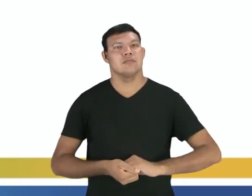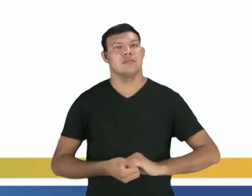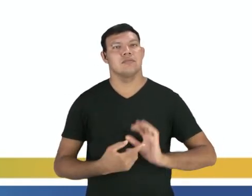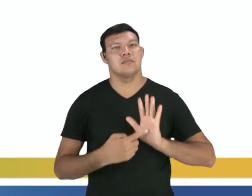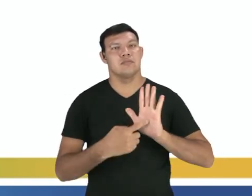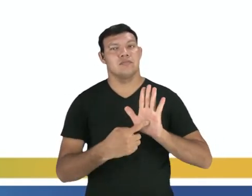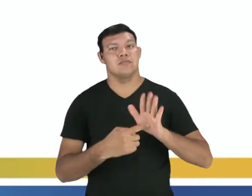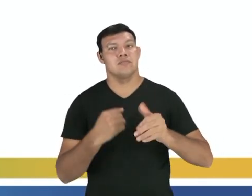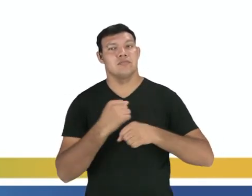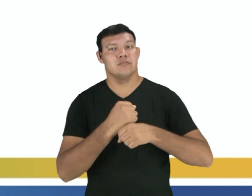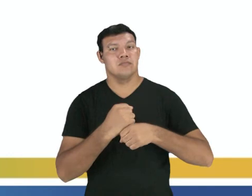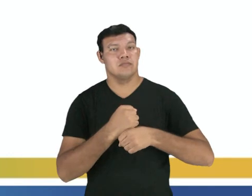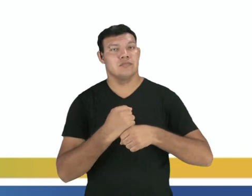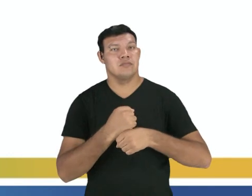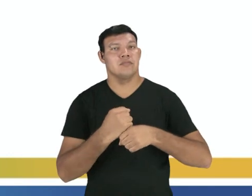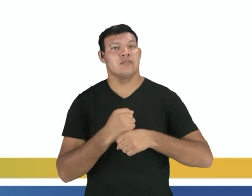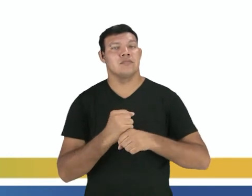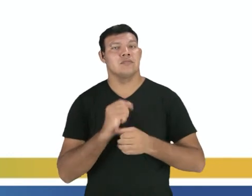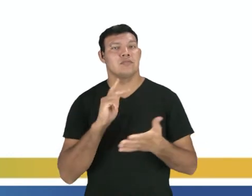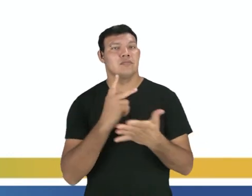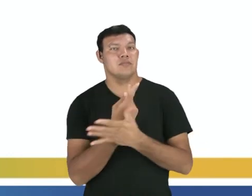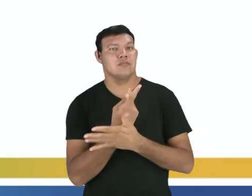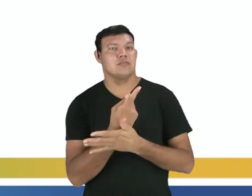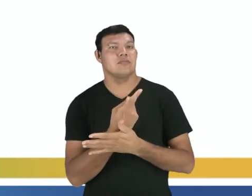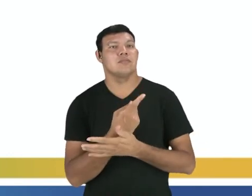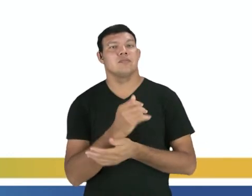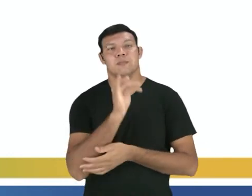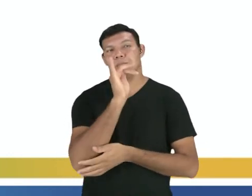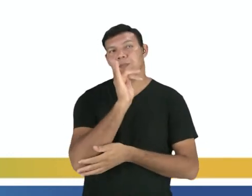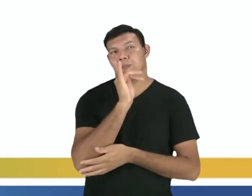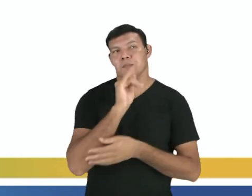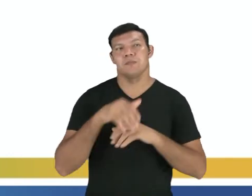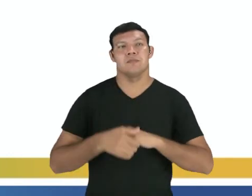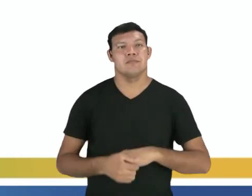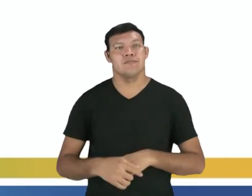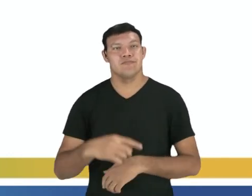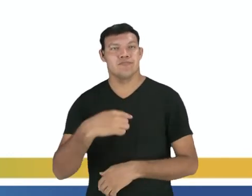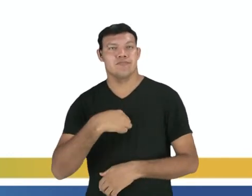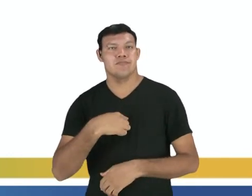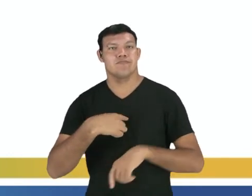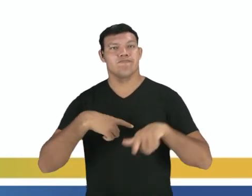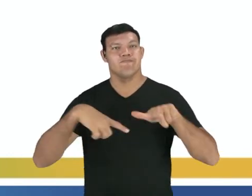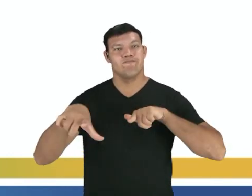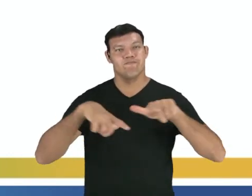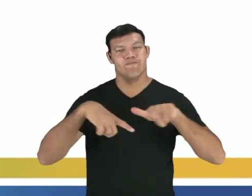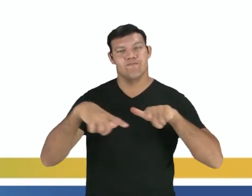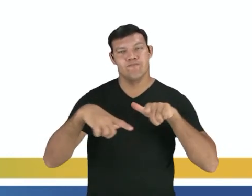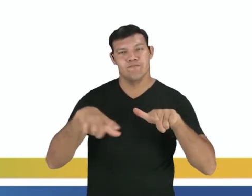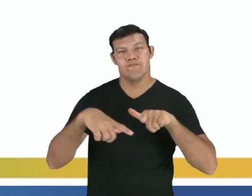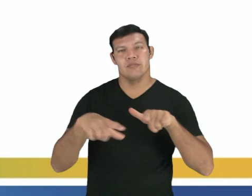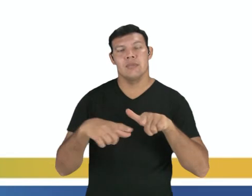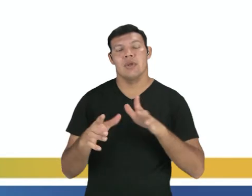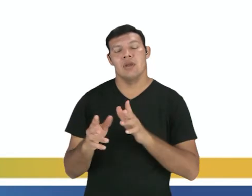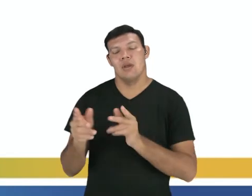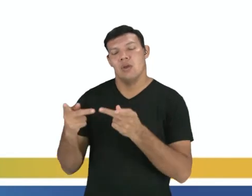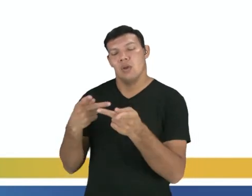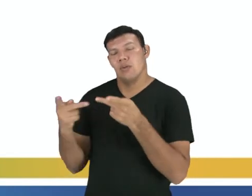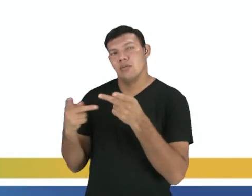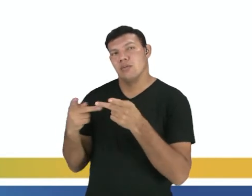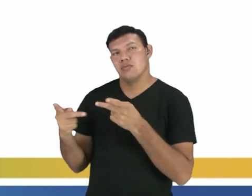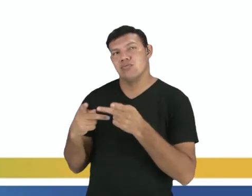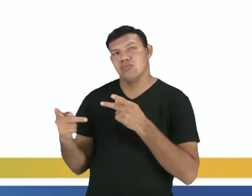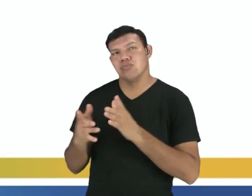expressar a duração de um aberto por exemplo works at from at for free our